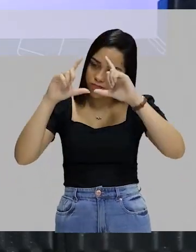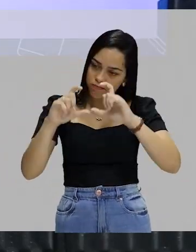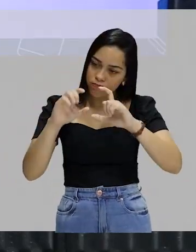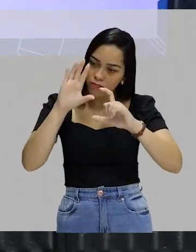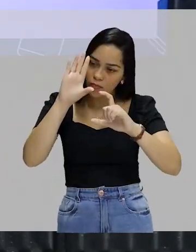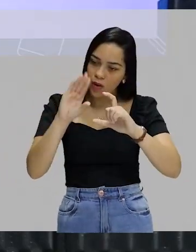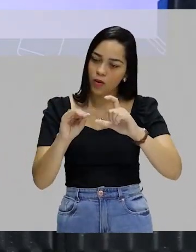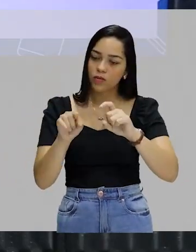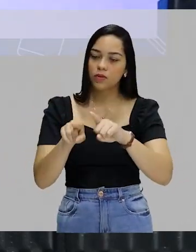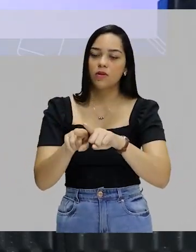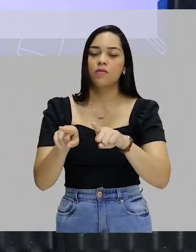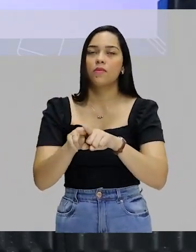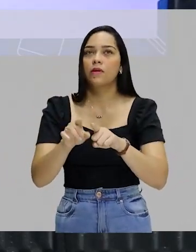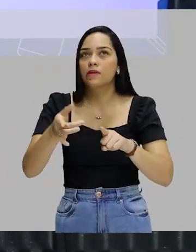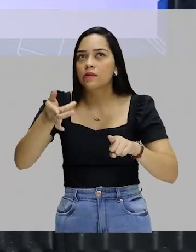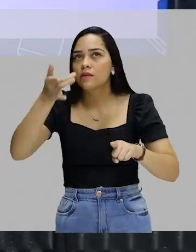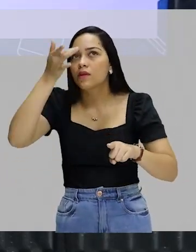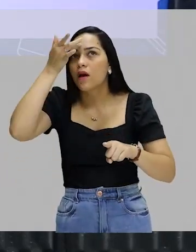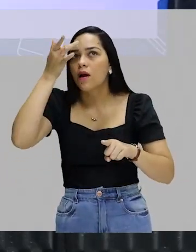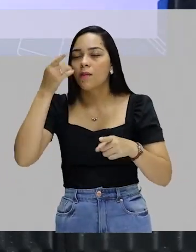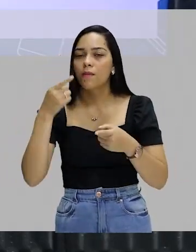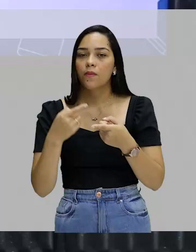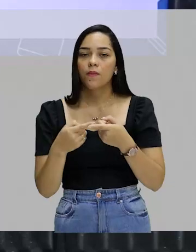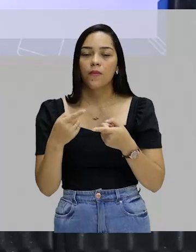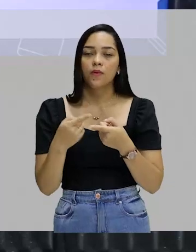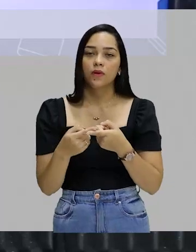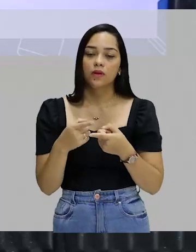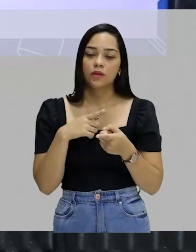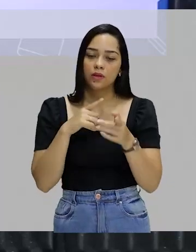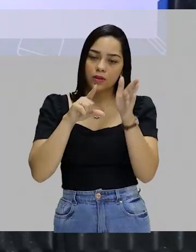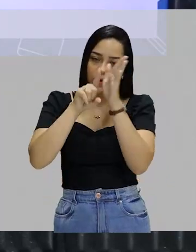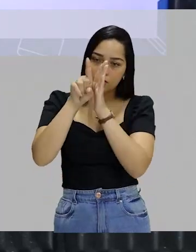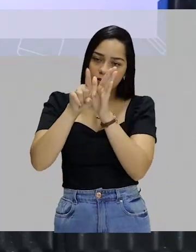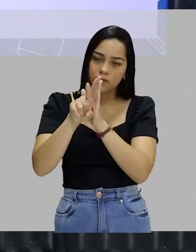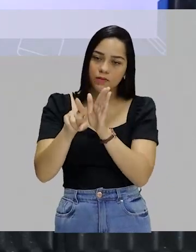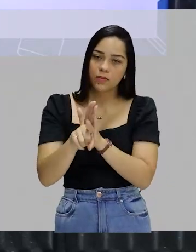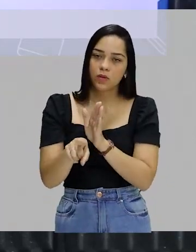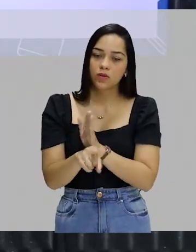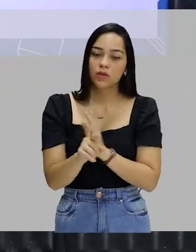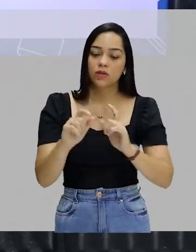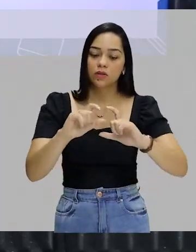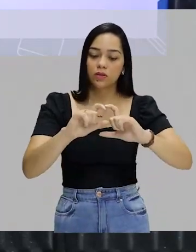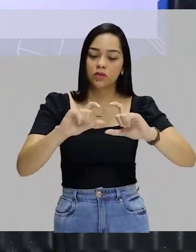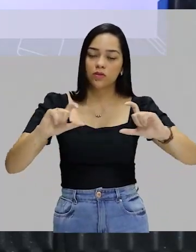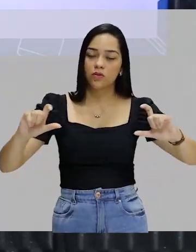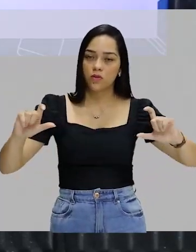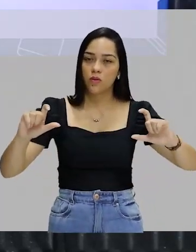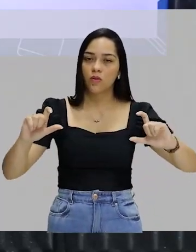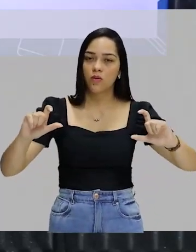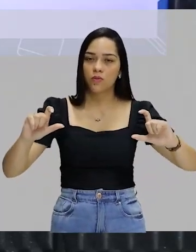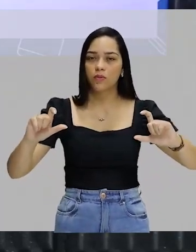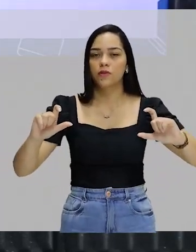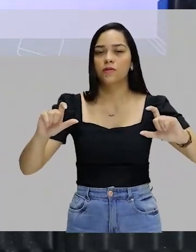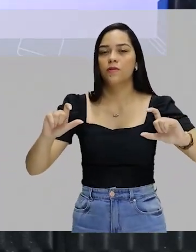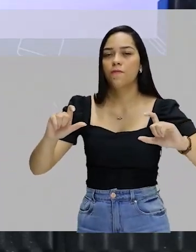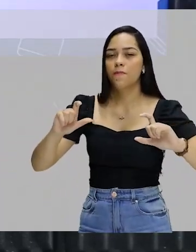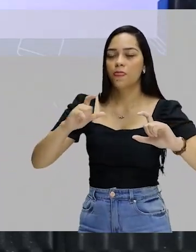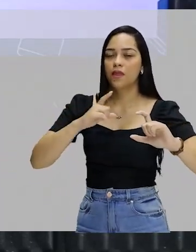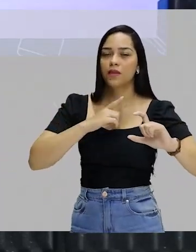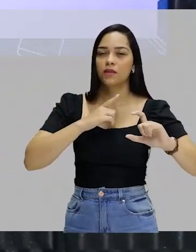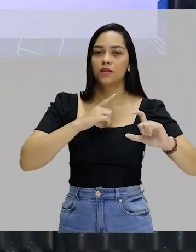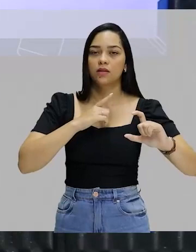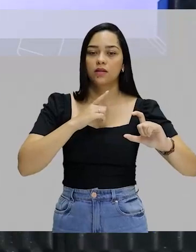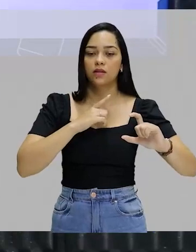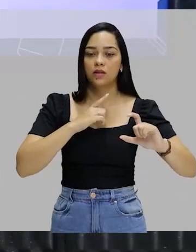e você tentar fixar, porque nas questões, essas nomenclaturas, esses nomes,